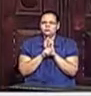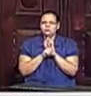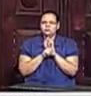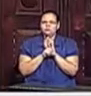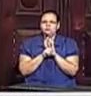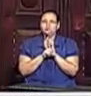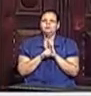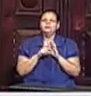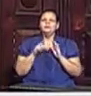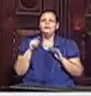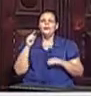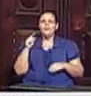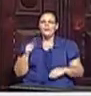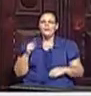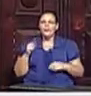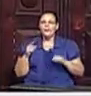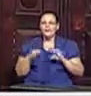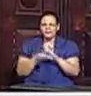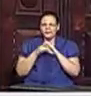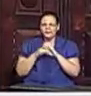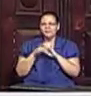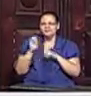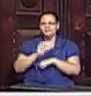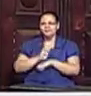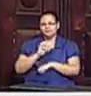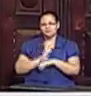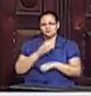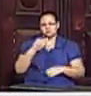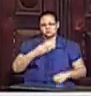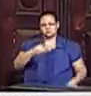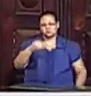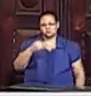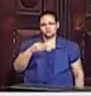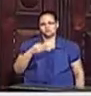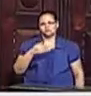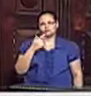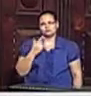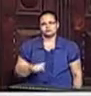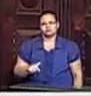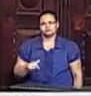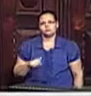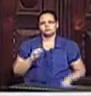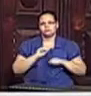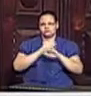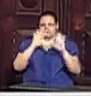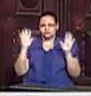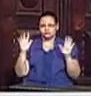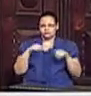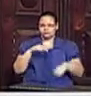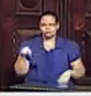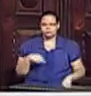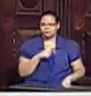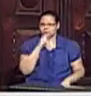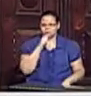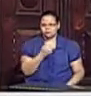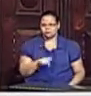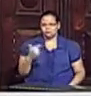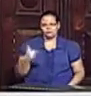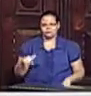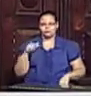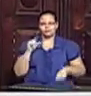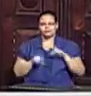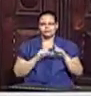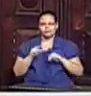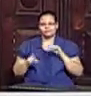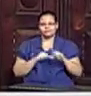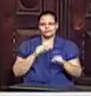que visa o reequilíbrio dos estados. Mais uma vez foi jogado para frente e mais uma vez está muito claro que nós não temos alternativa